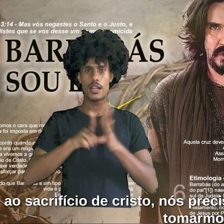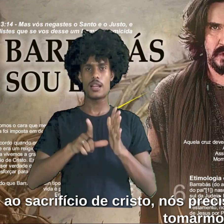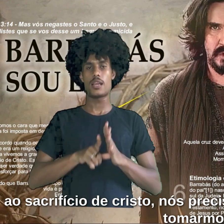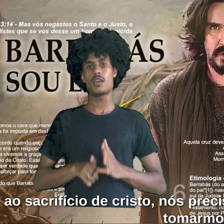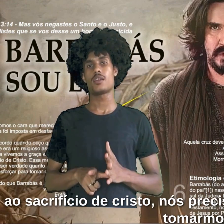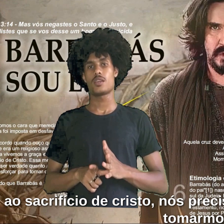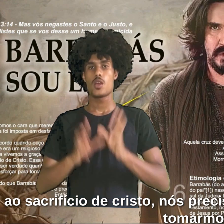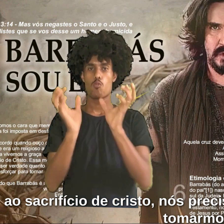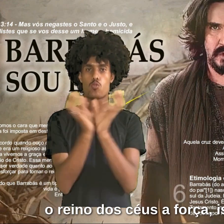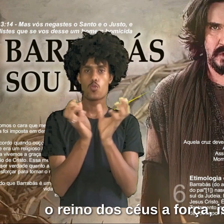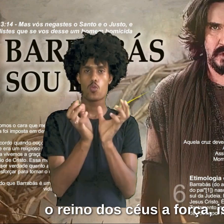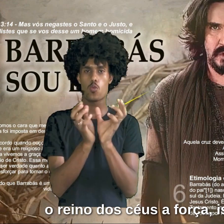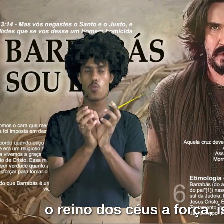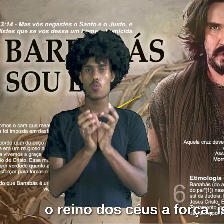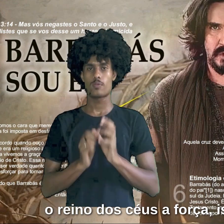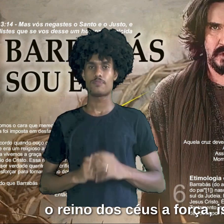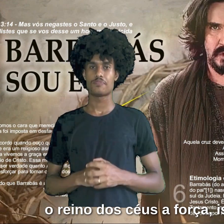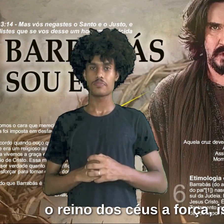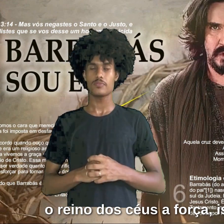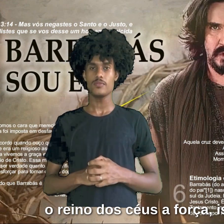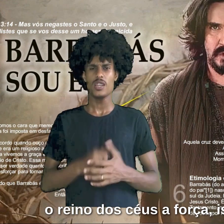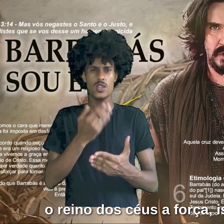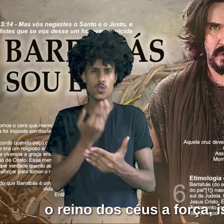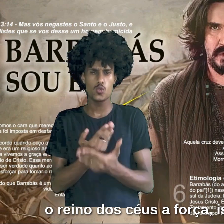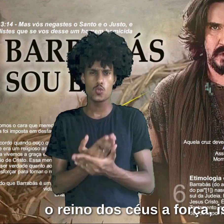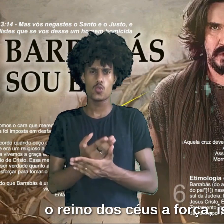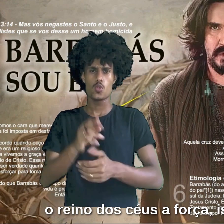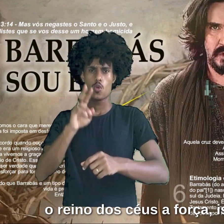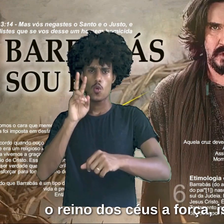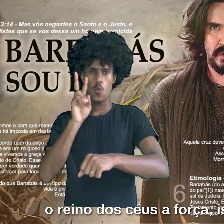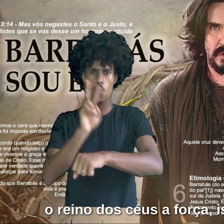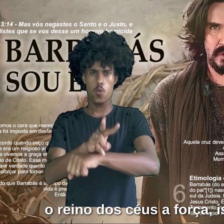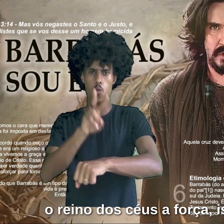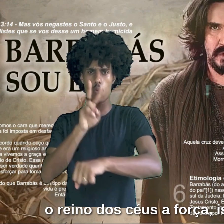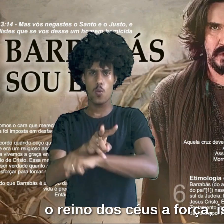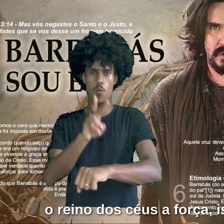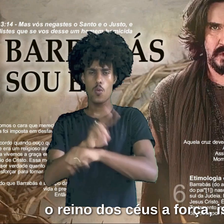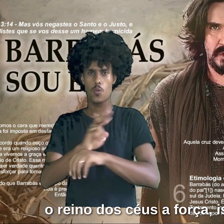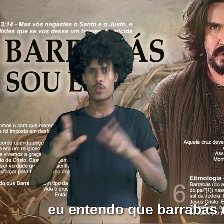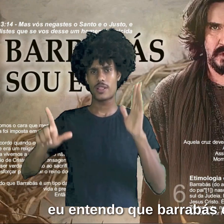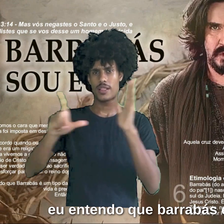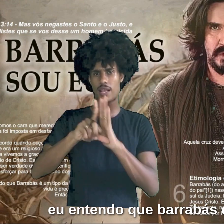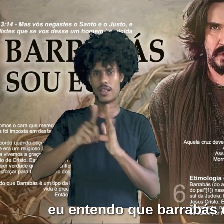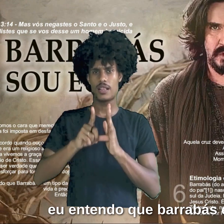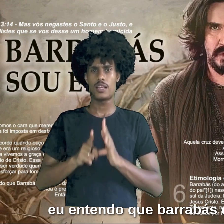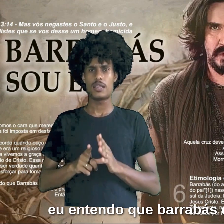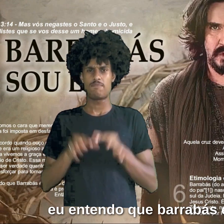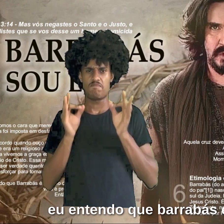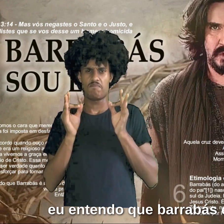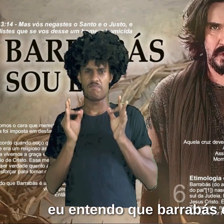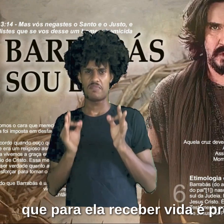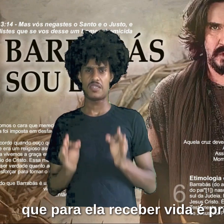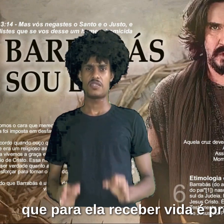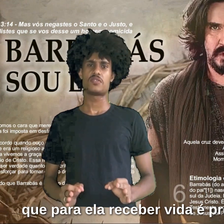para tomarmos o reino dos céus. É a força, e isso nos custa tudo. Aqui, ó. Eu entendo que Barrabás é um